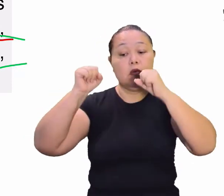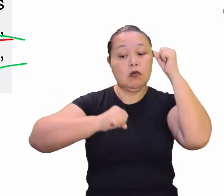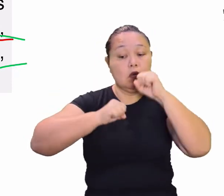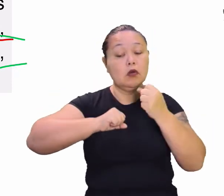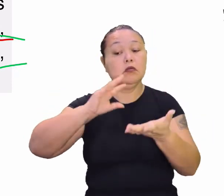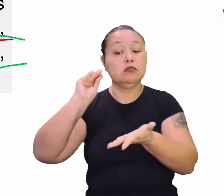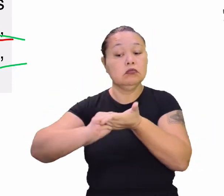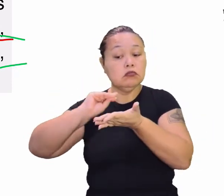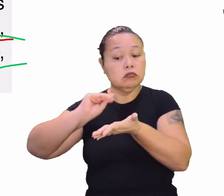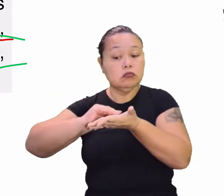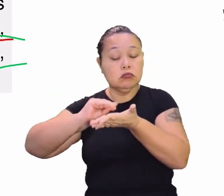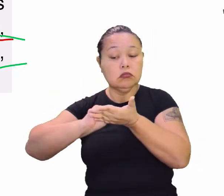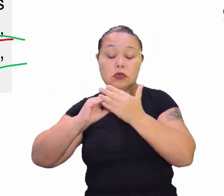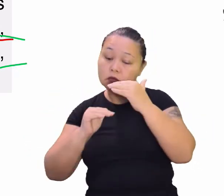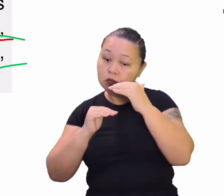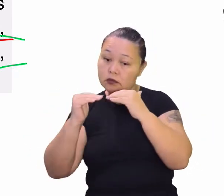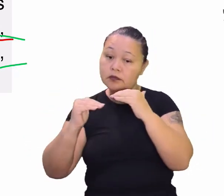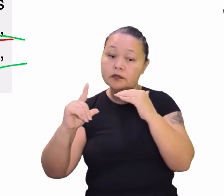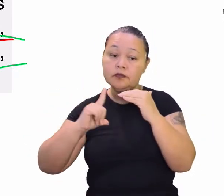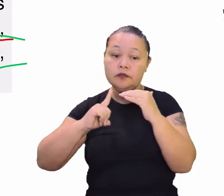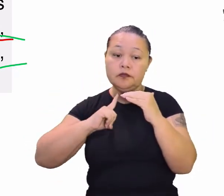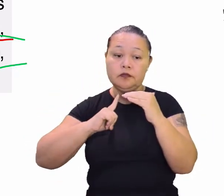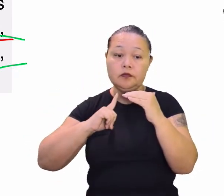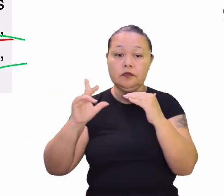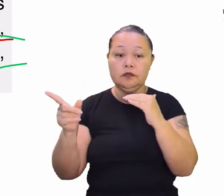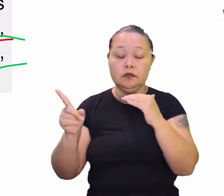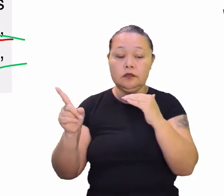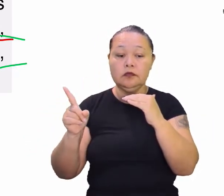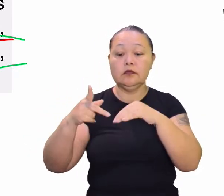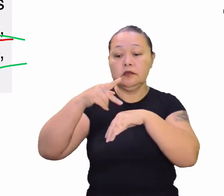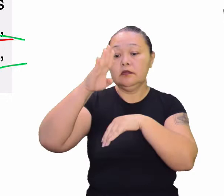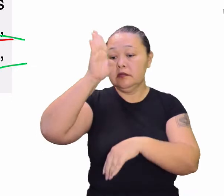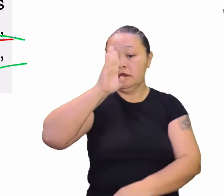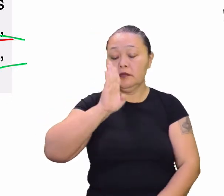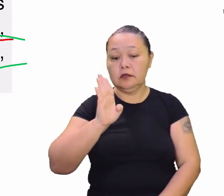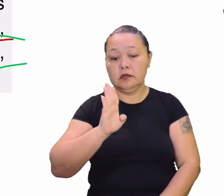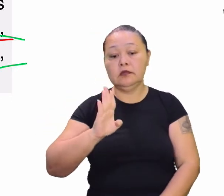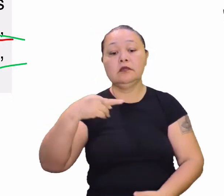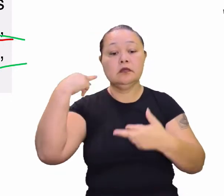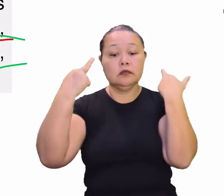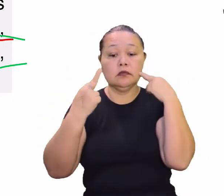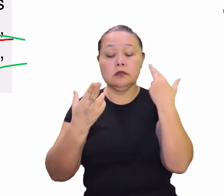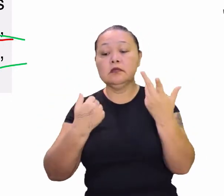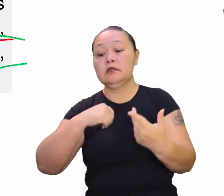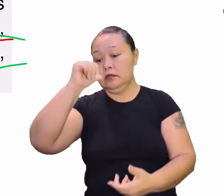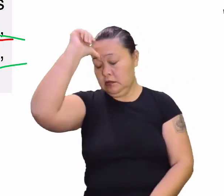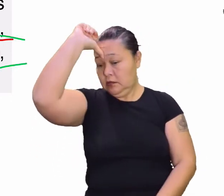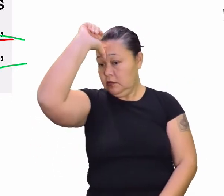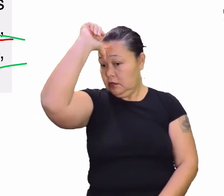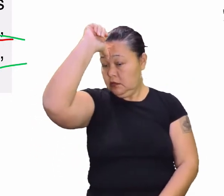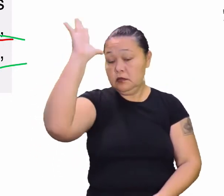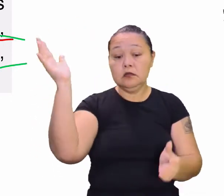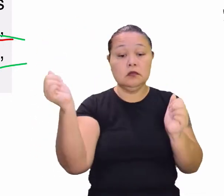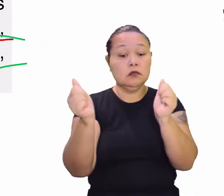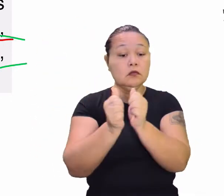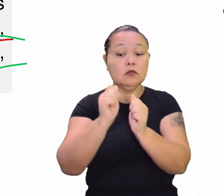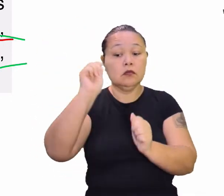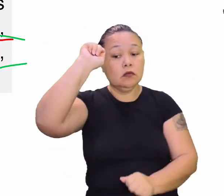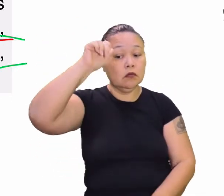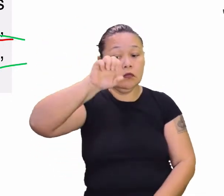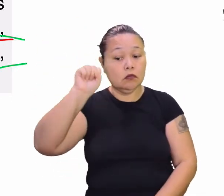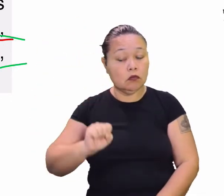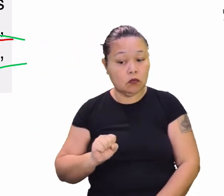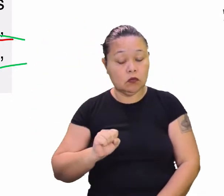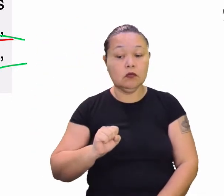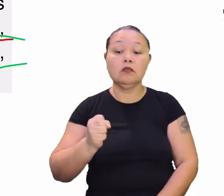industrialização. Estão a caminho. Aqui a gente tem, por exemplo, Brasil, Rússia, a Índia, que juntamente com a África do Sul